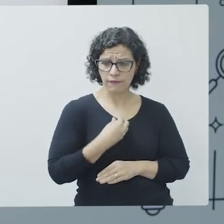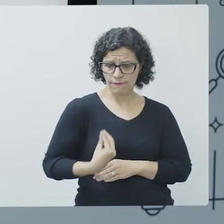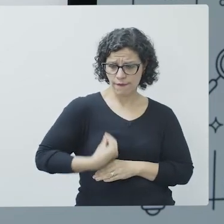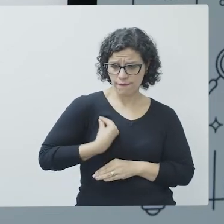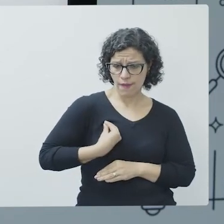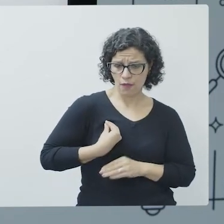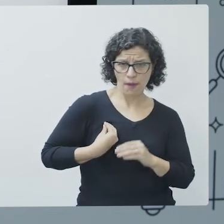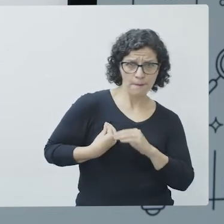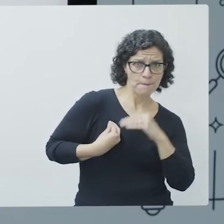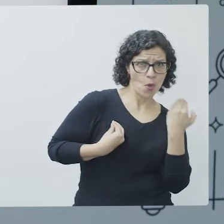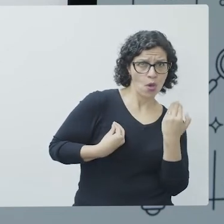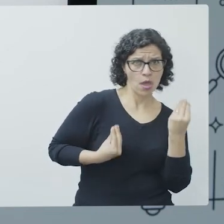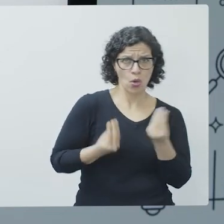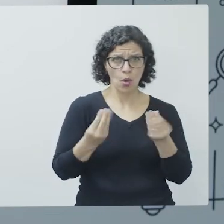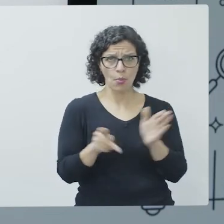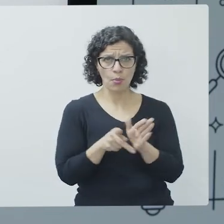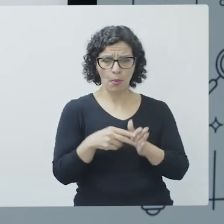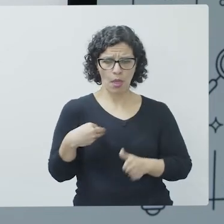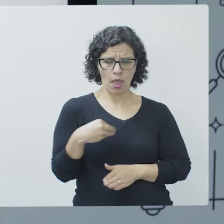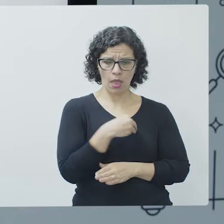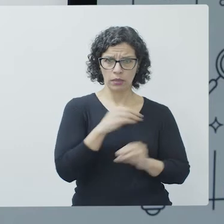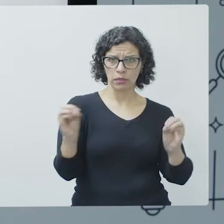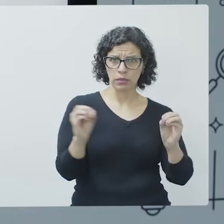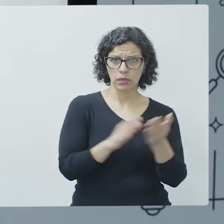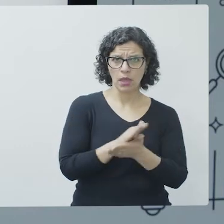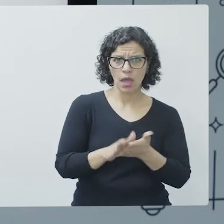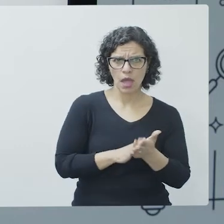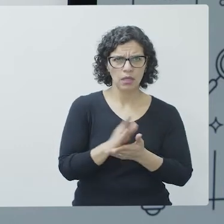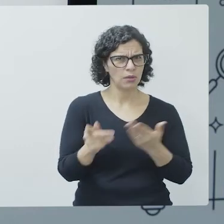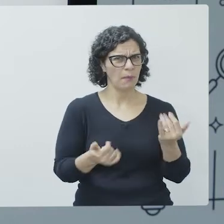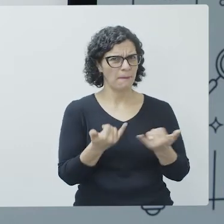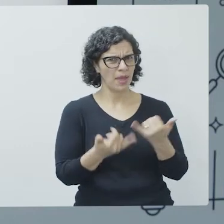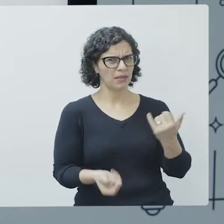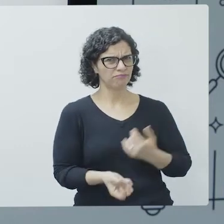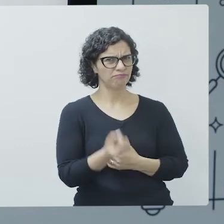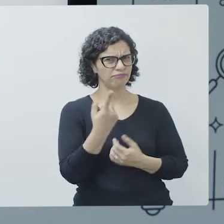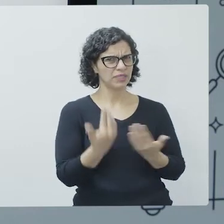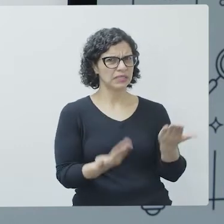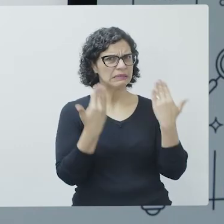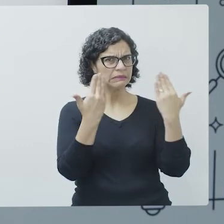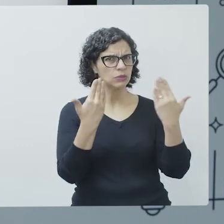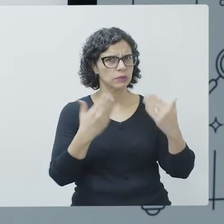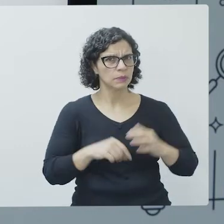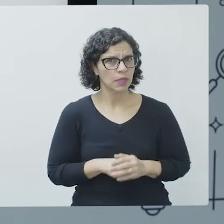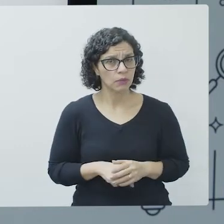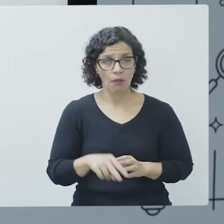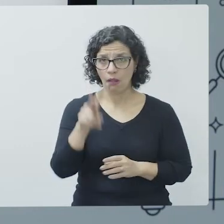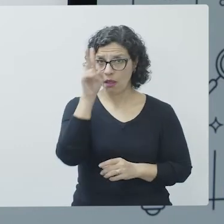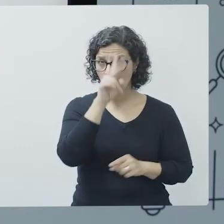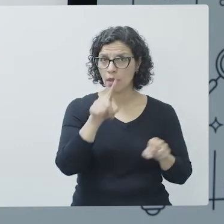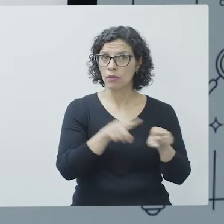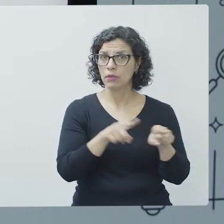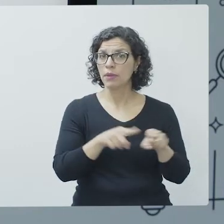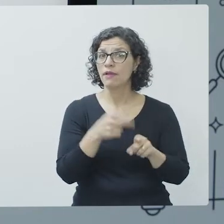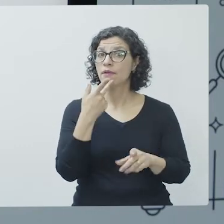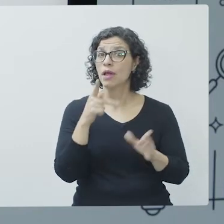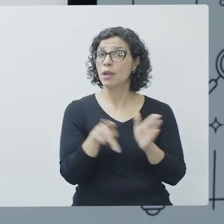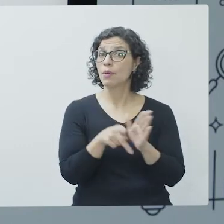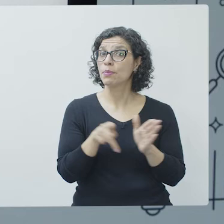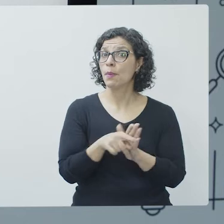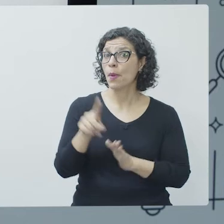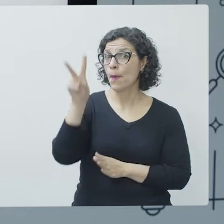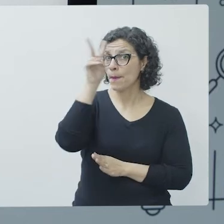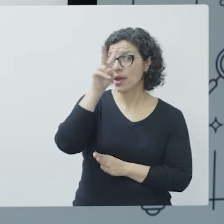vive ou morre somente sem ao menos te examinar? Não seria um pouco suspeito isso? E lembrando que se trata do quê? De um